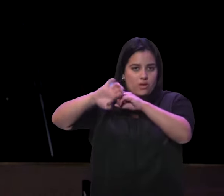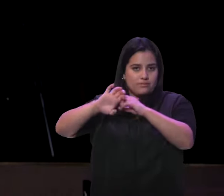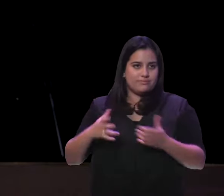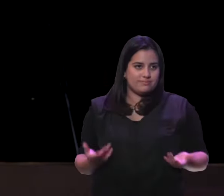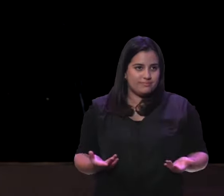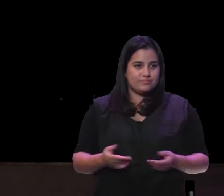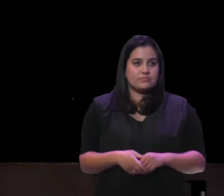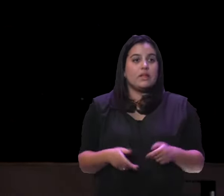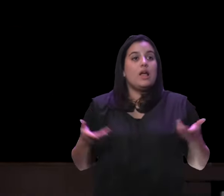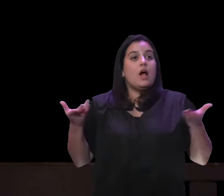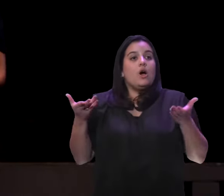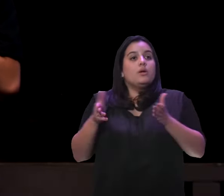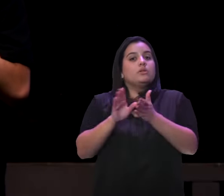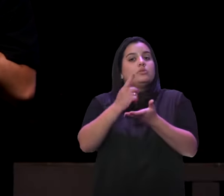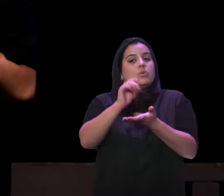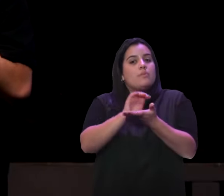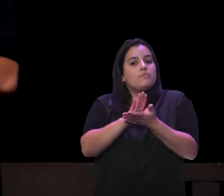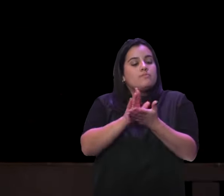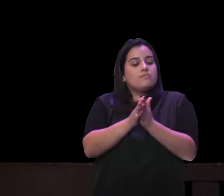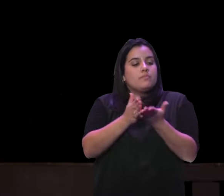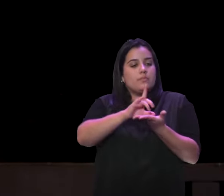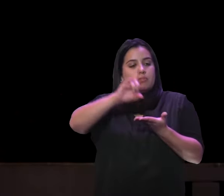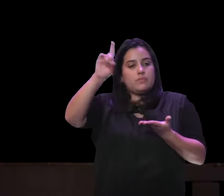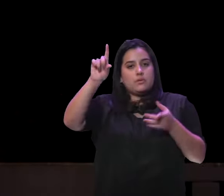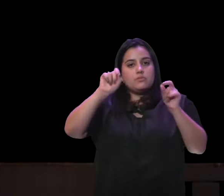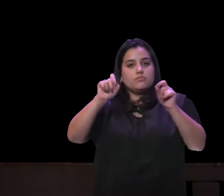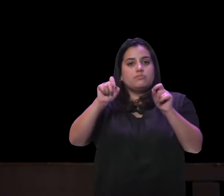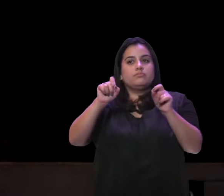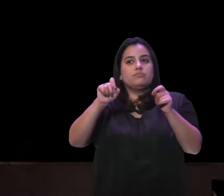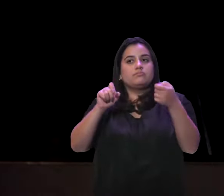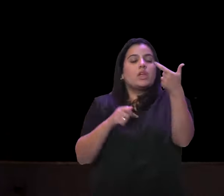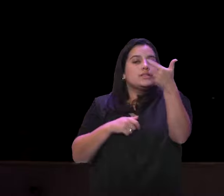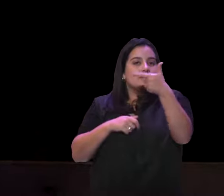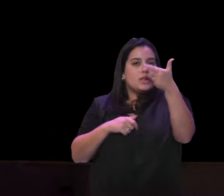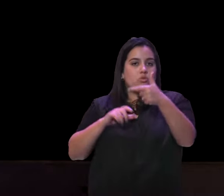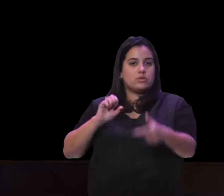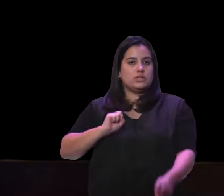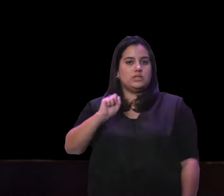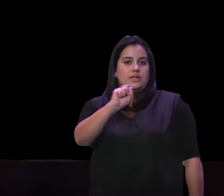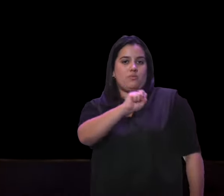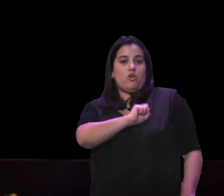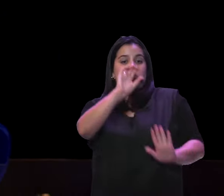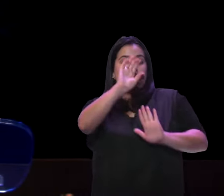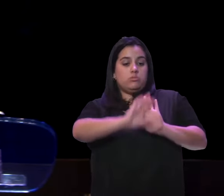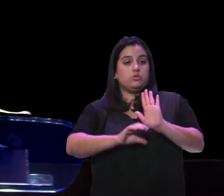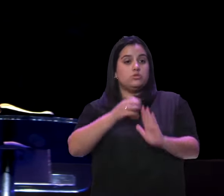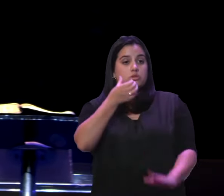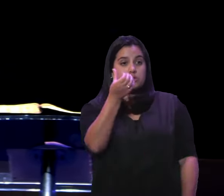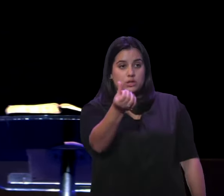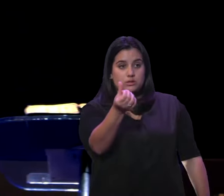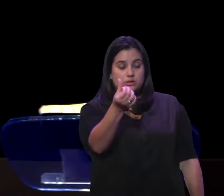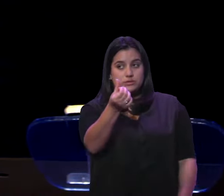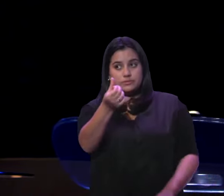Bom, pega a sua Bíblia aí, abre ela em 2 Samuel, capítulo 6.